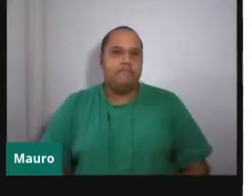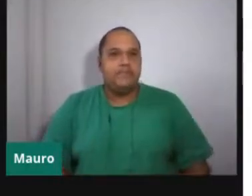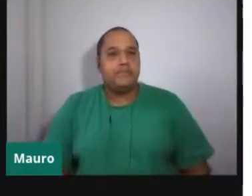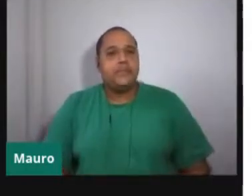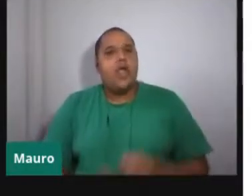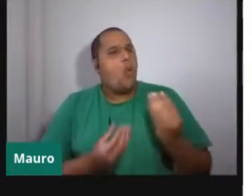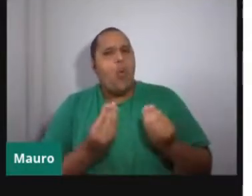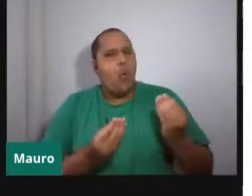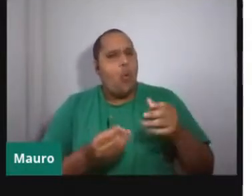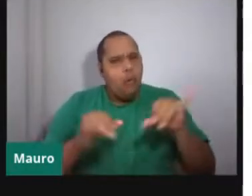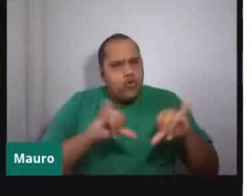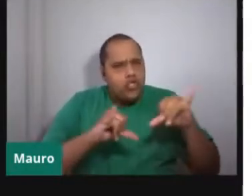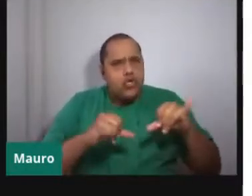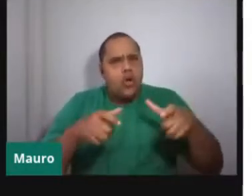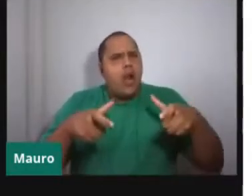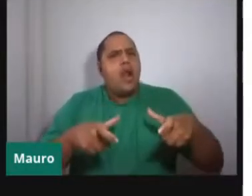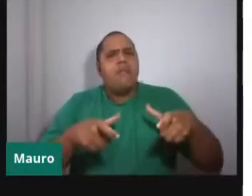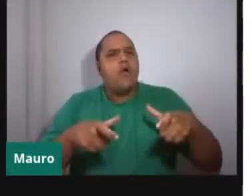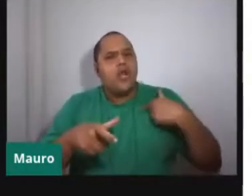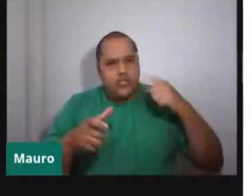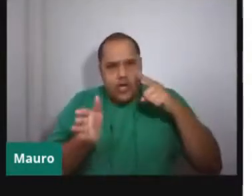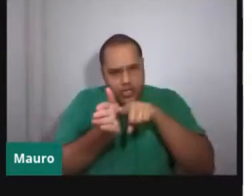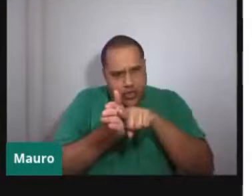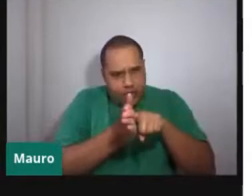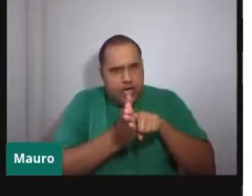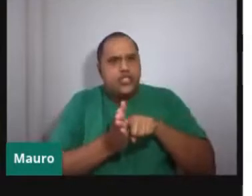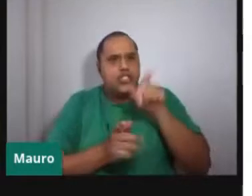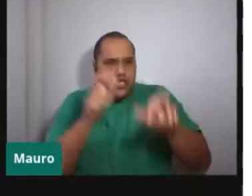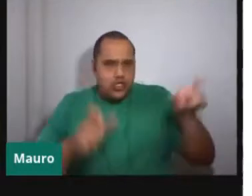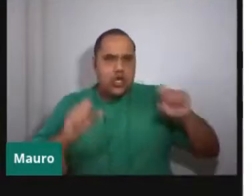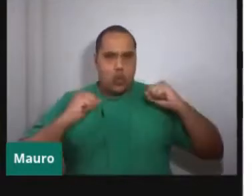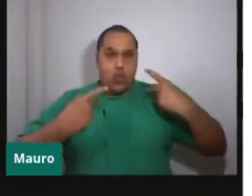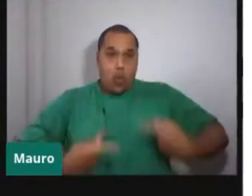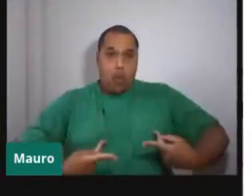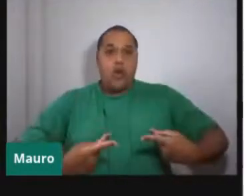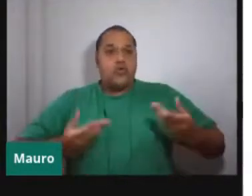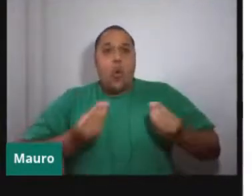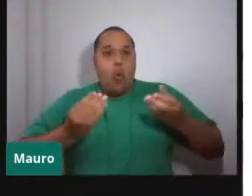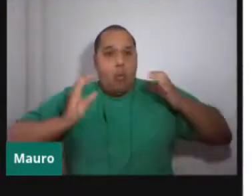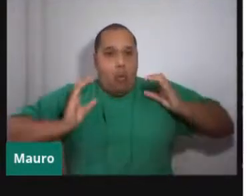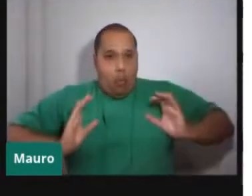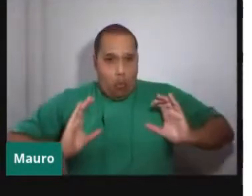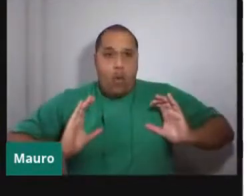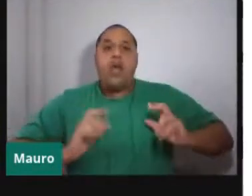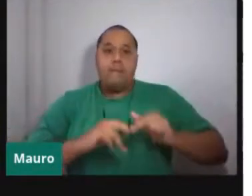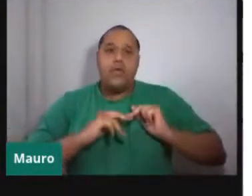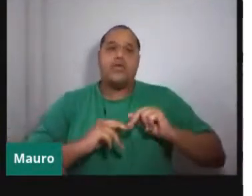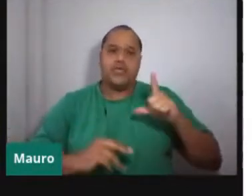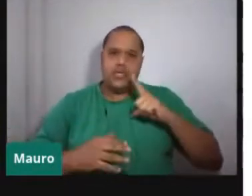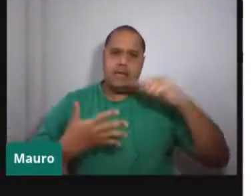um laboratório que estuda humanos, né, comportamento em humanos, e a gente, para fazer esses estudos, a gente tem